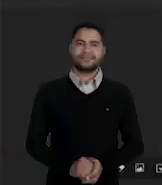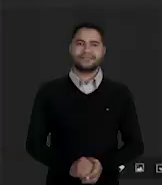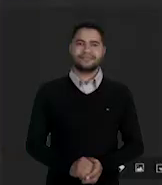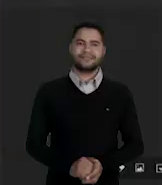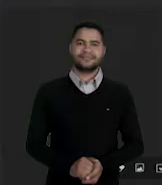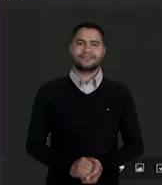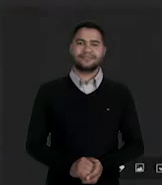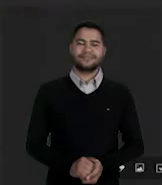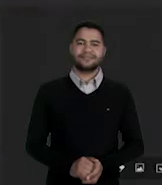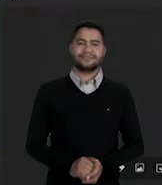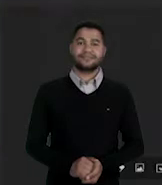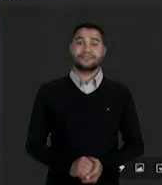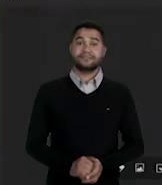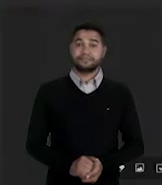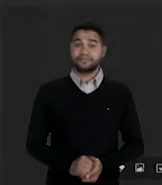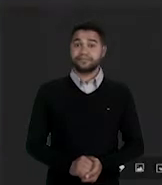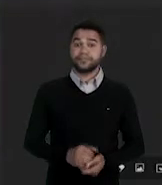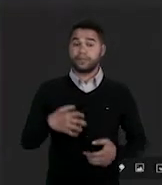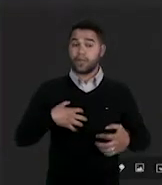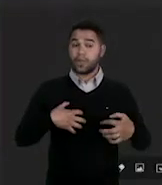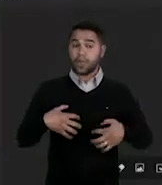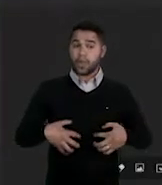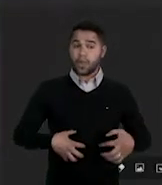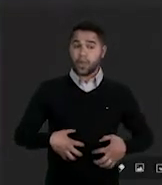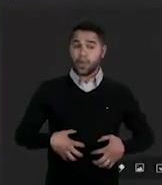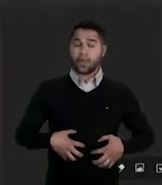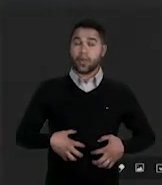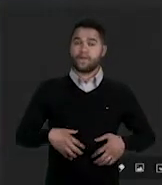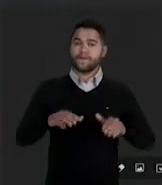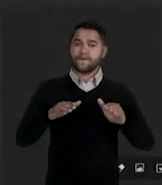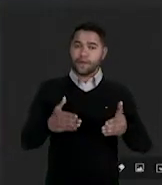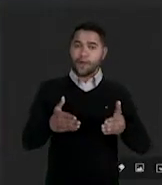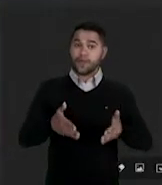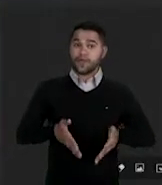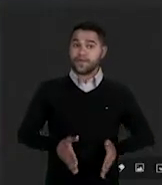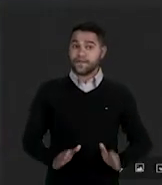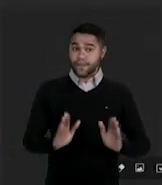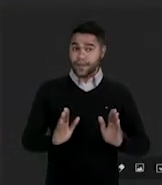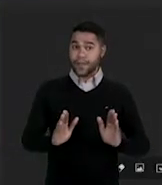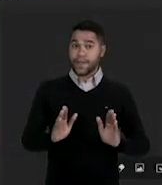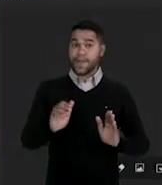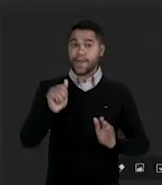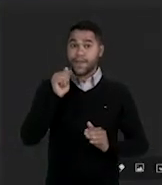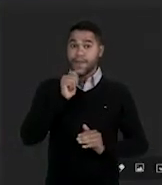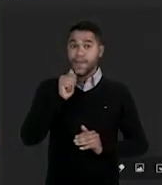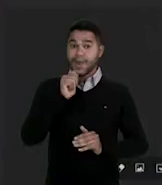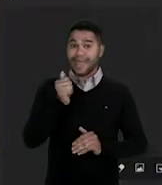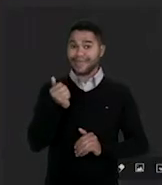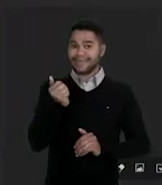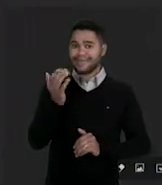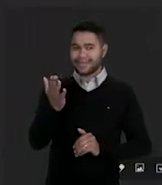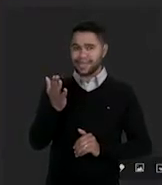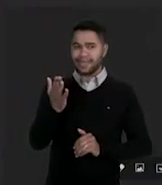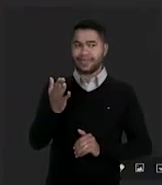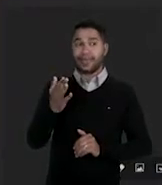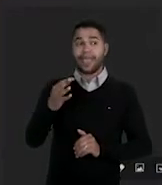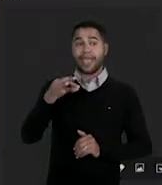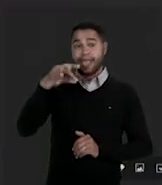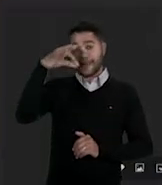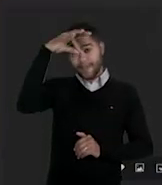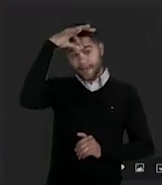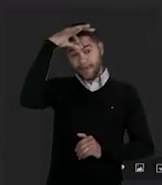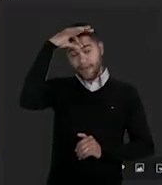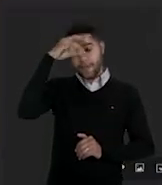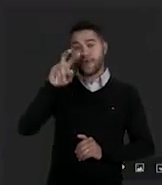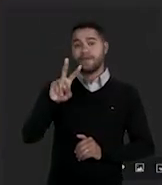Bom, órgãos reprodutores femininos externos. A vulva é um nome dado à genitália